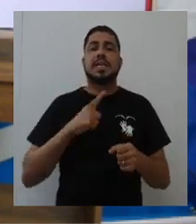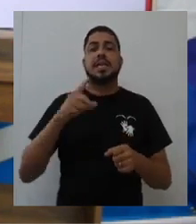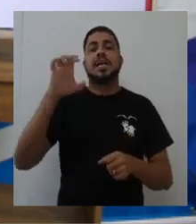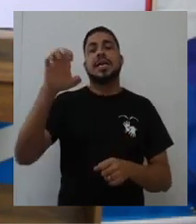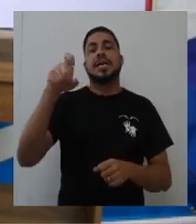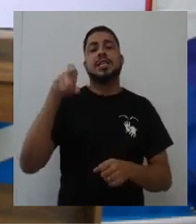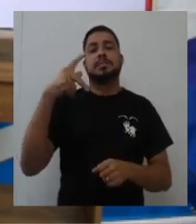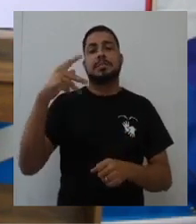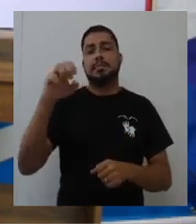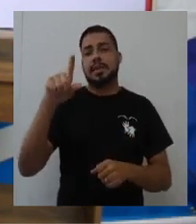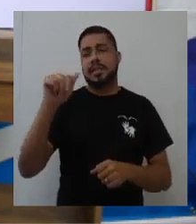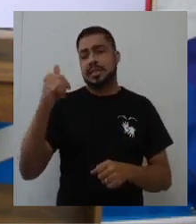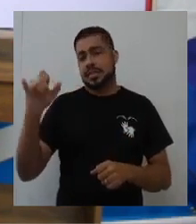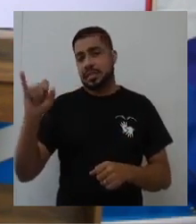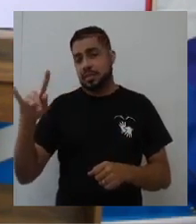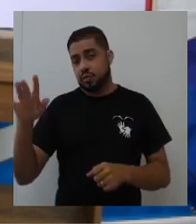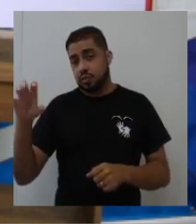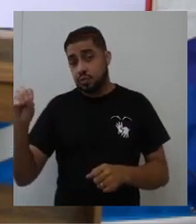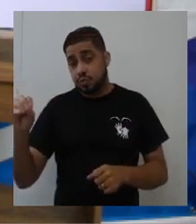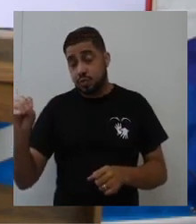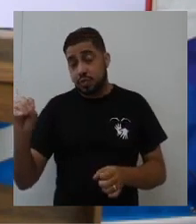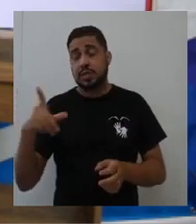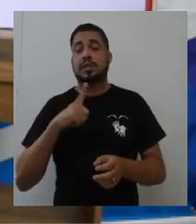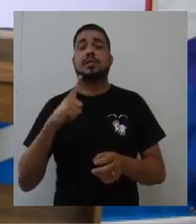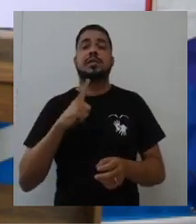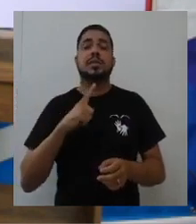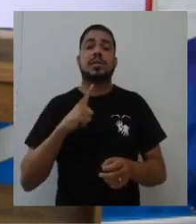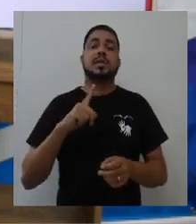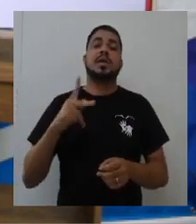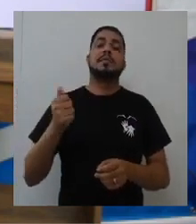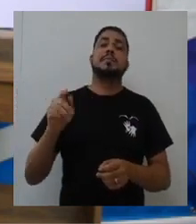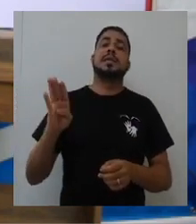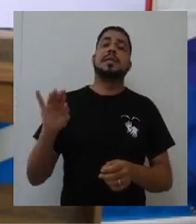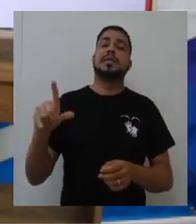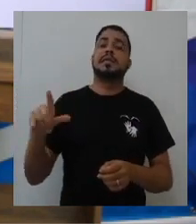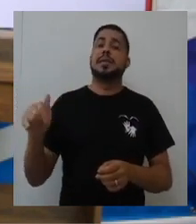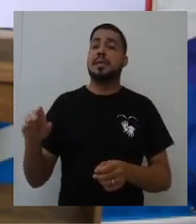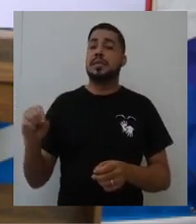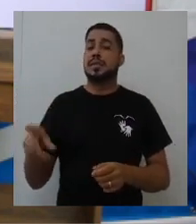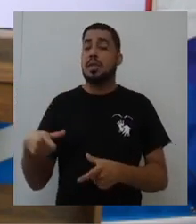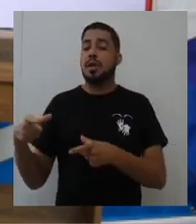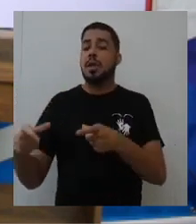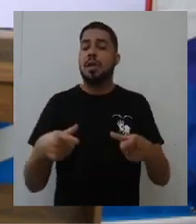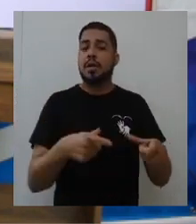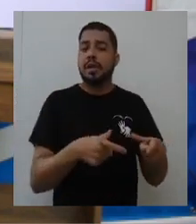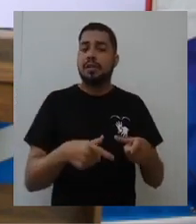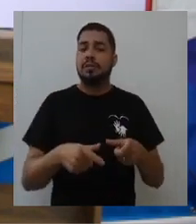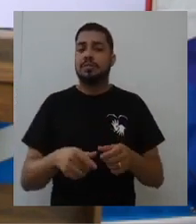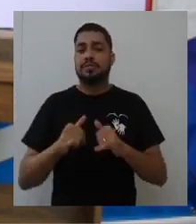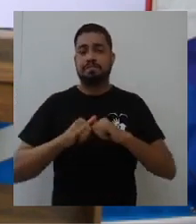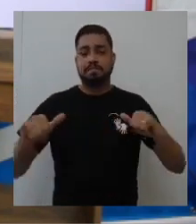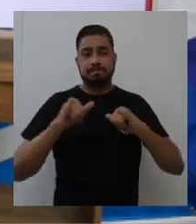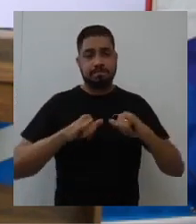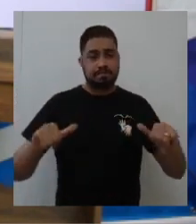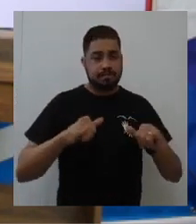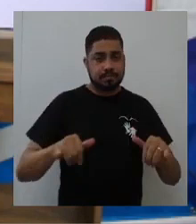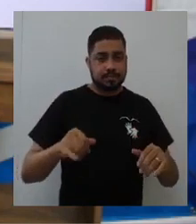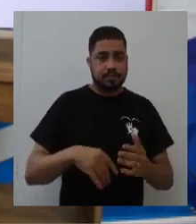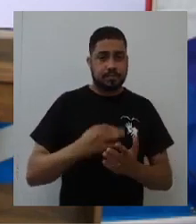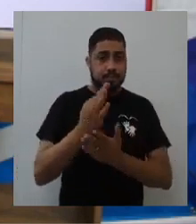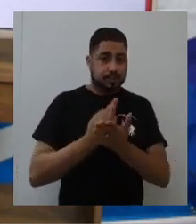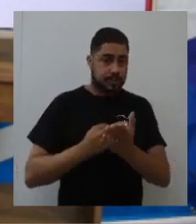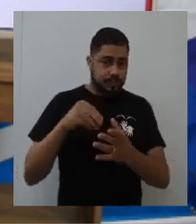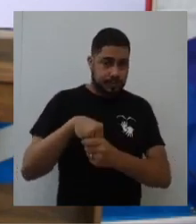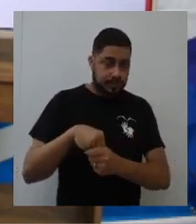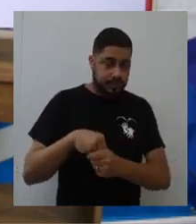explícito, certo? Então, existe uma habilidade que a gente conhece bastante, que é localizar informações explícitas no texto. E